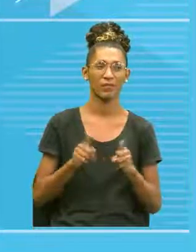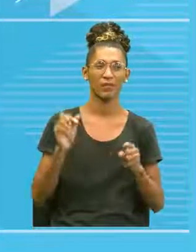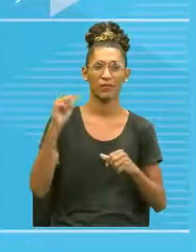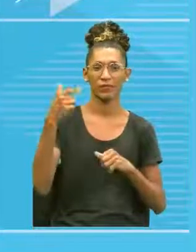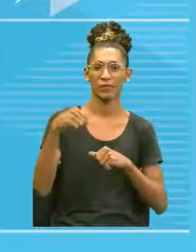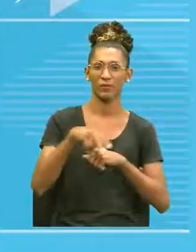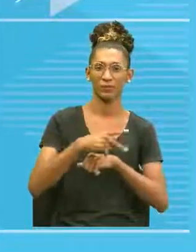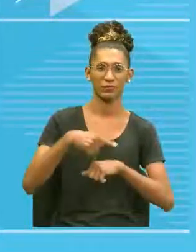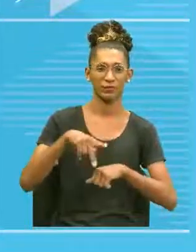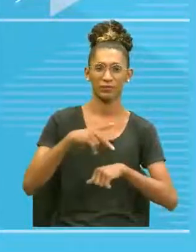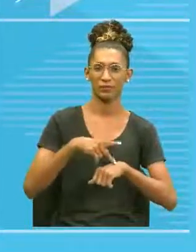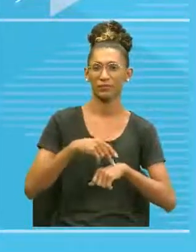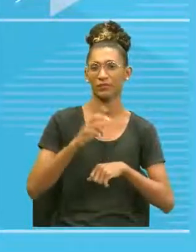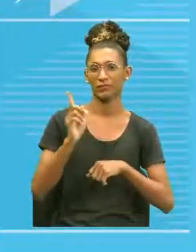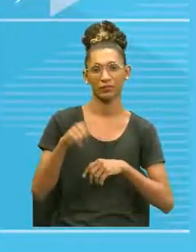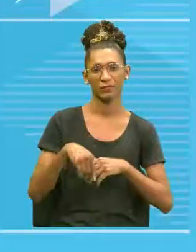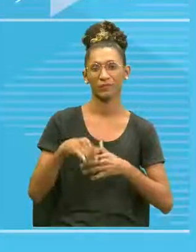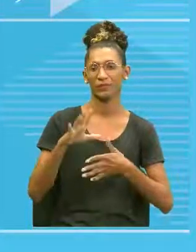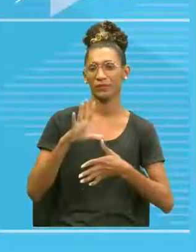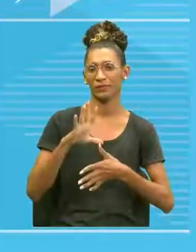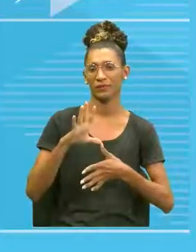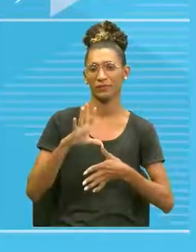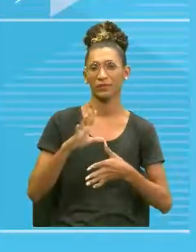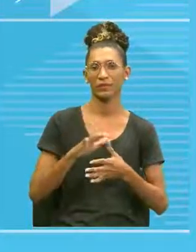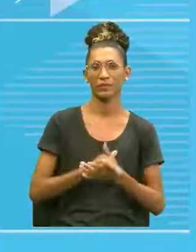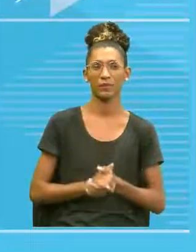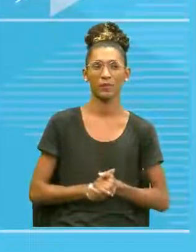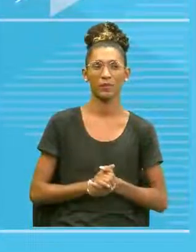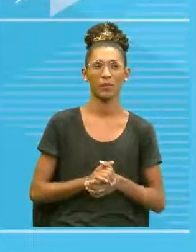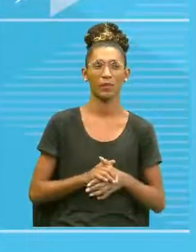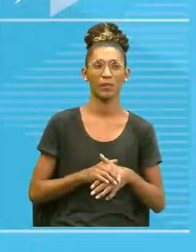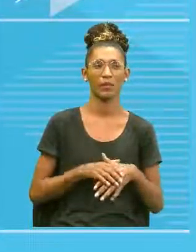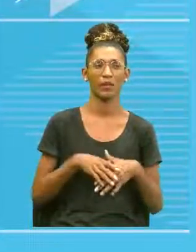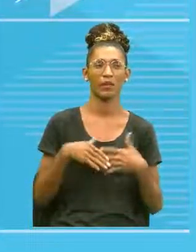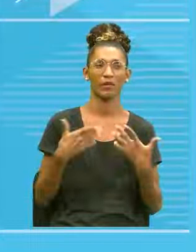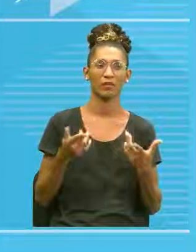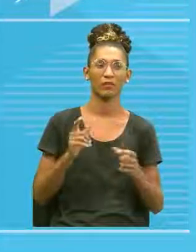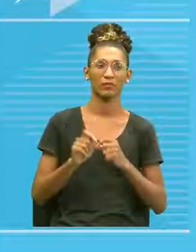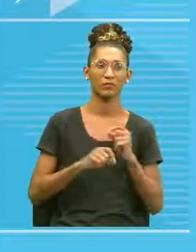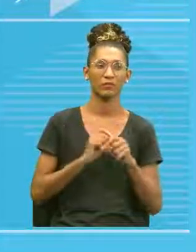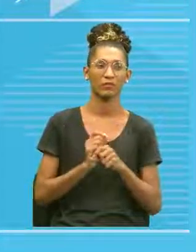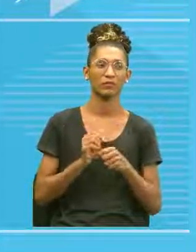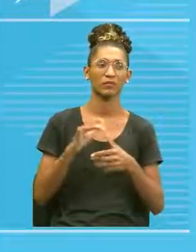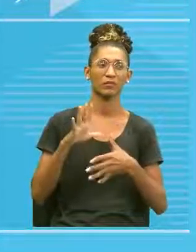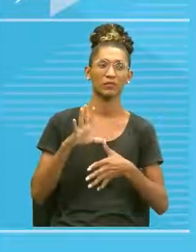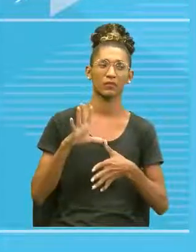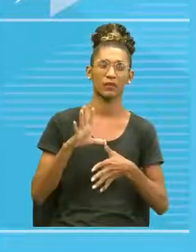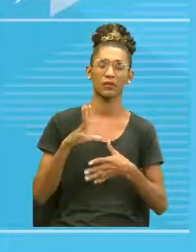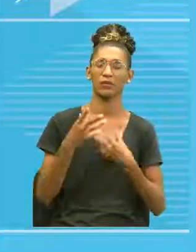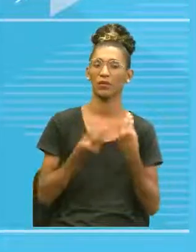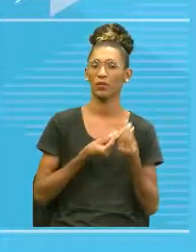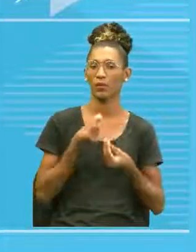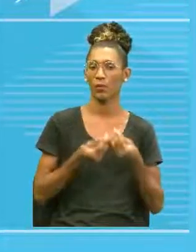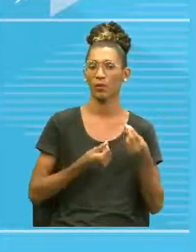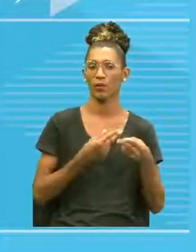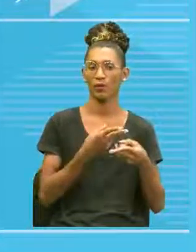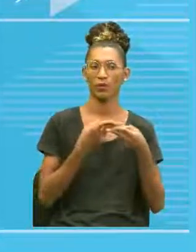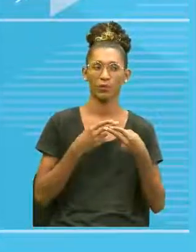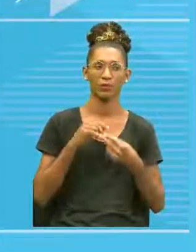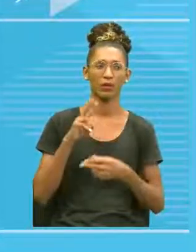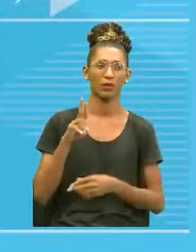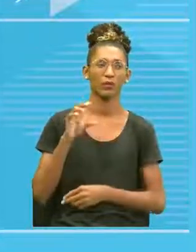países todos estão aqui na América bom então é na América usa Sigo os tênis